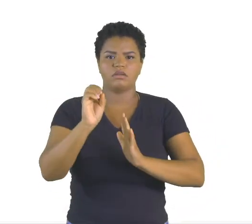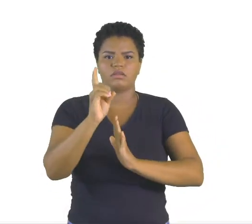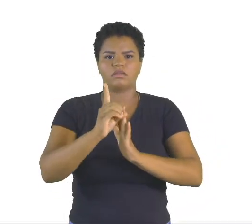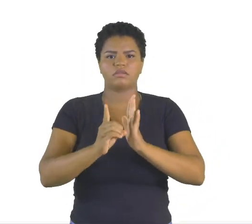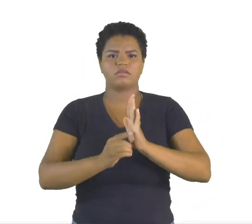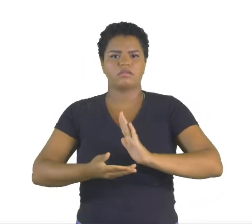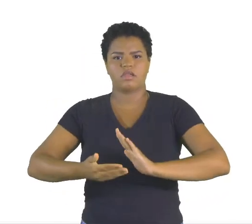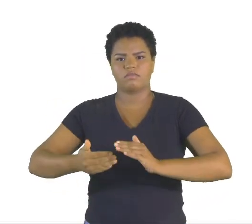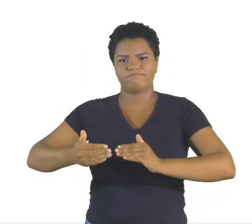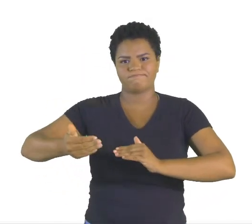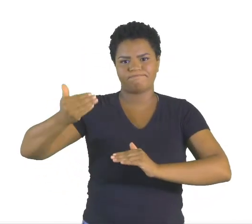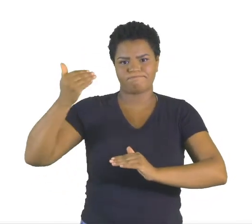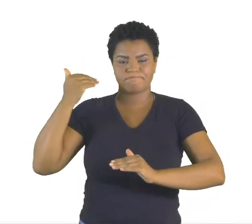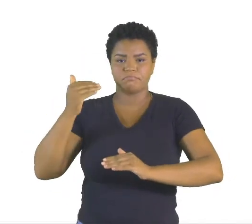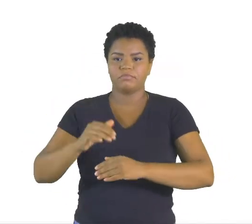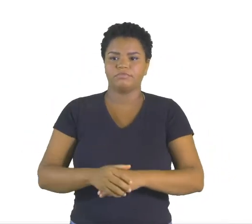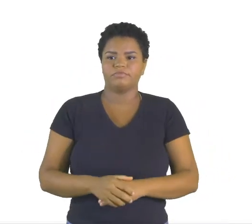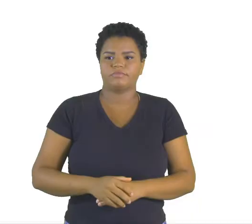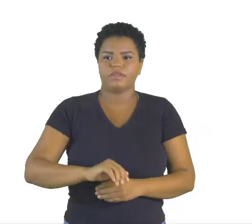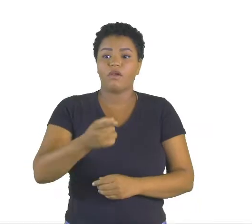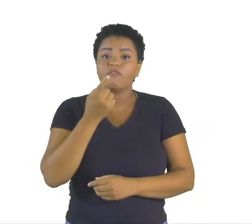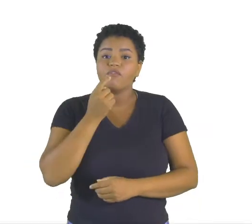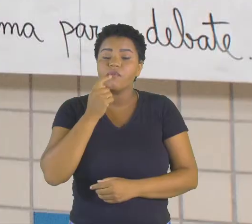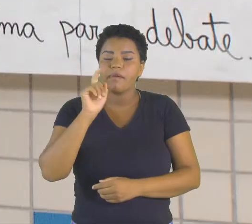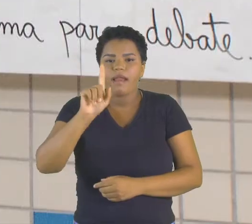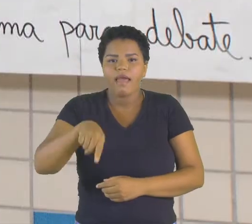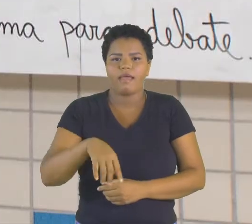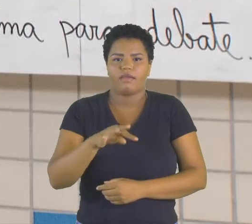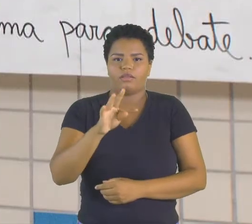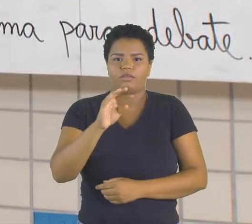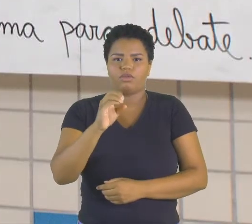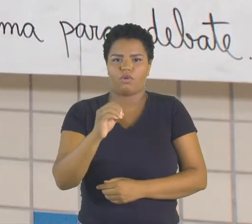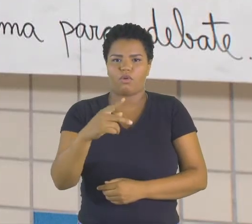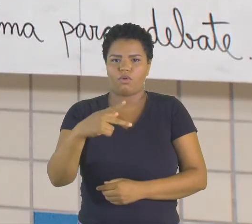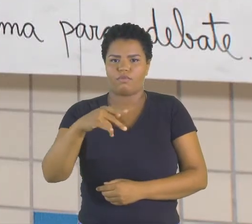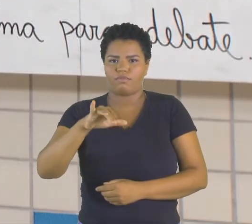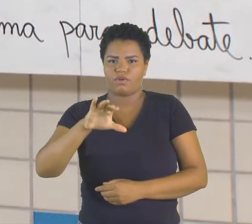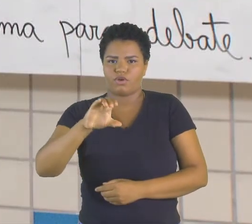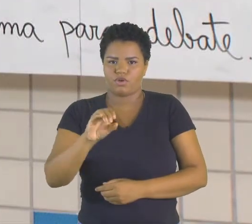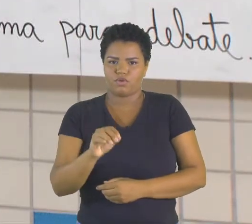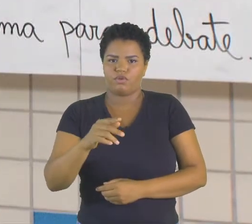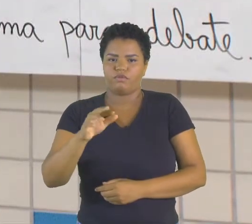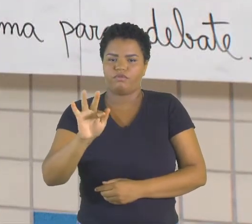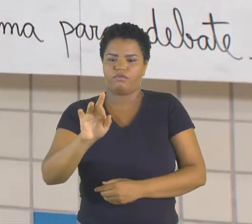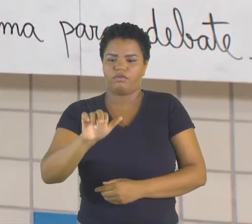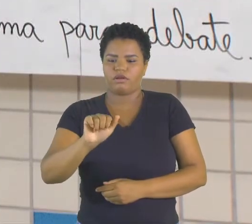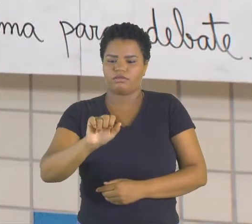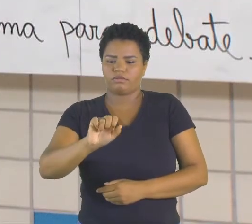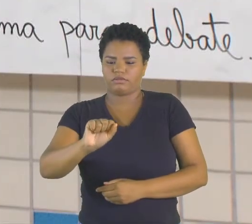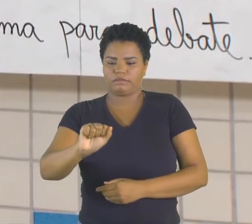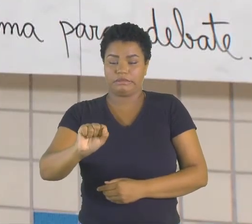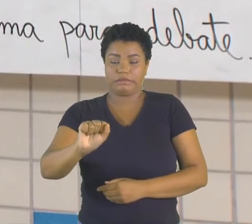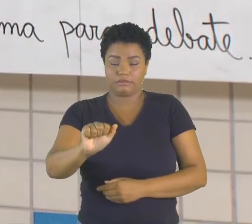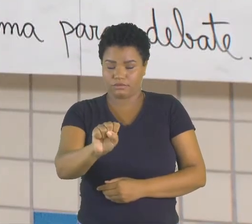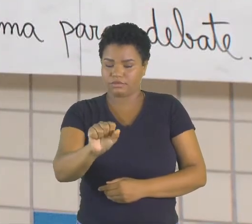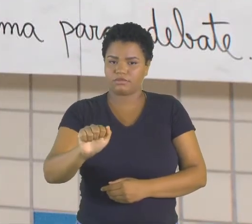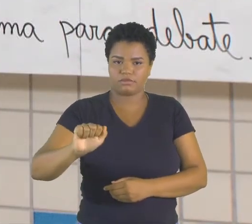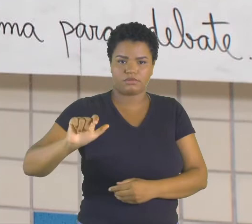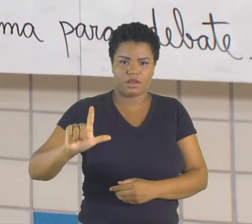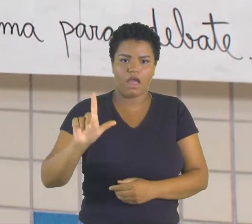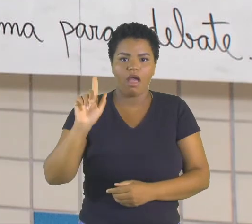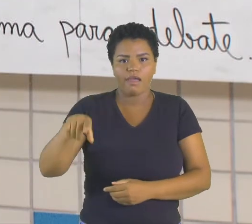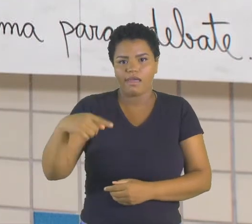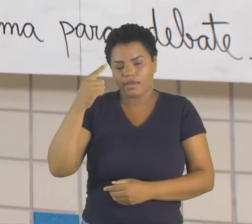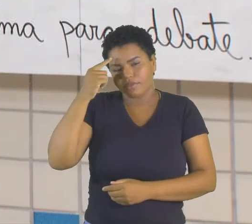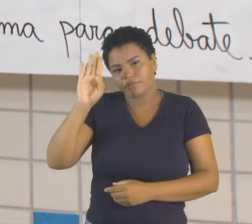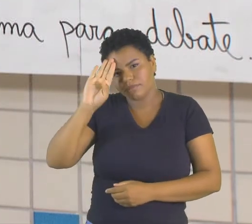está de vermelho aí é o tópico frasal, que é a ideia principal desse parágrafo. O que ele vai falar? Da violência